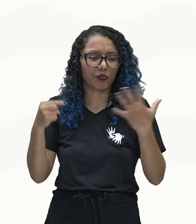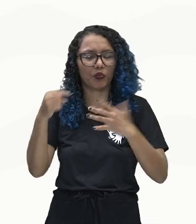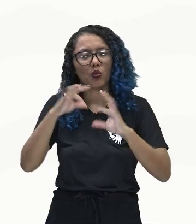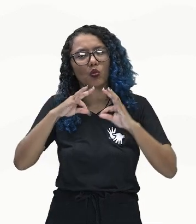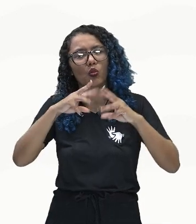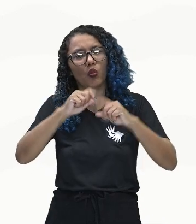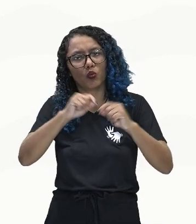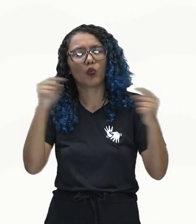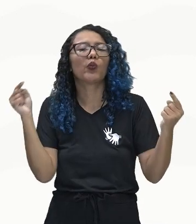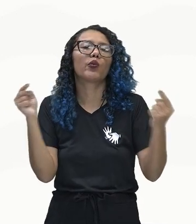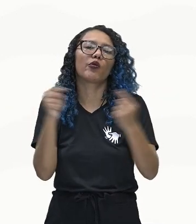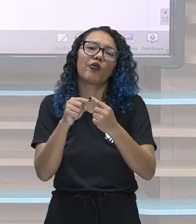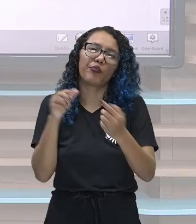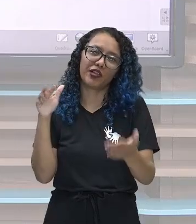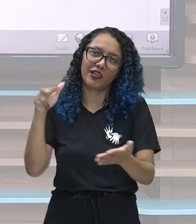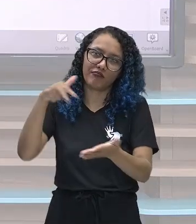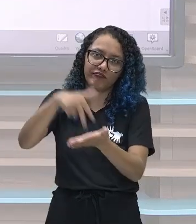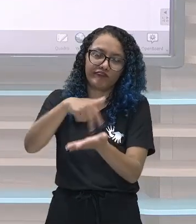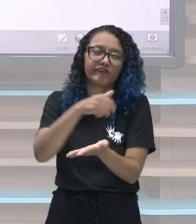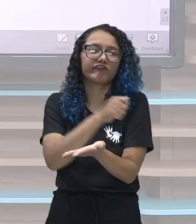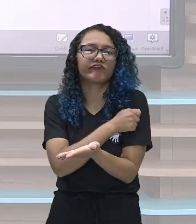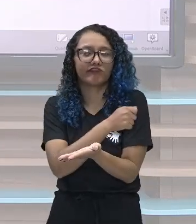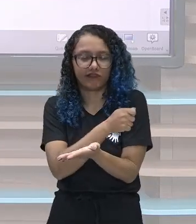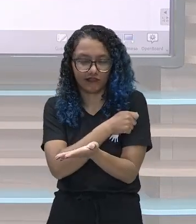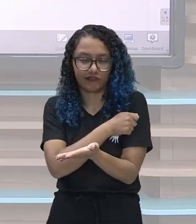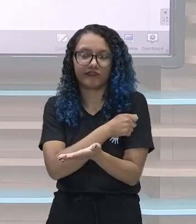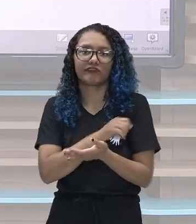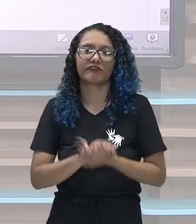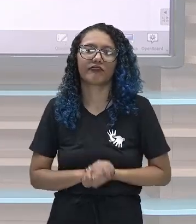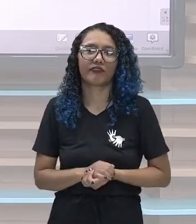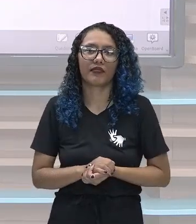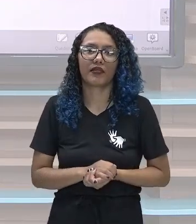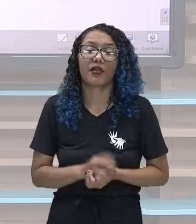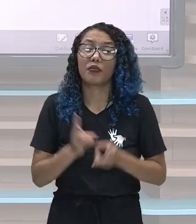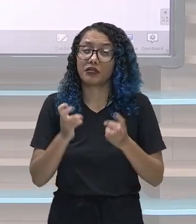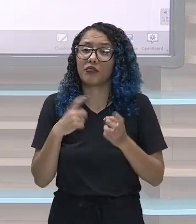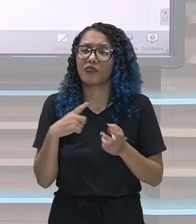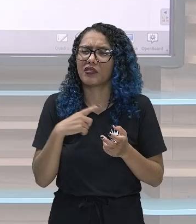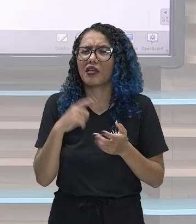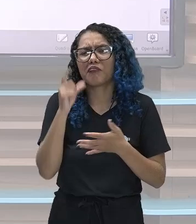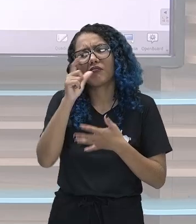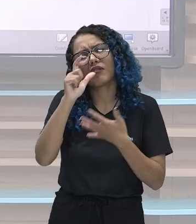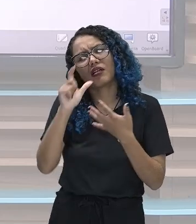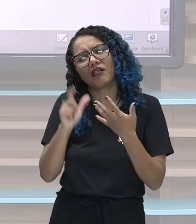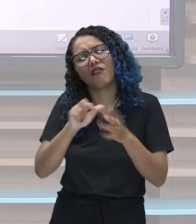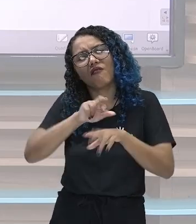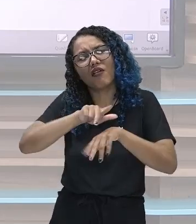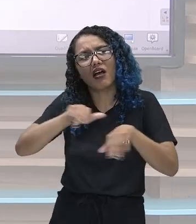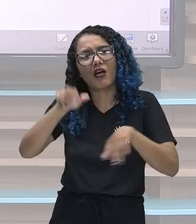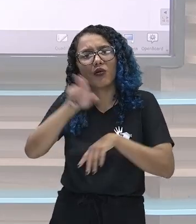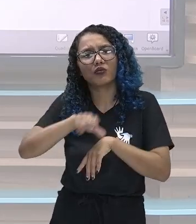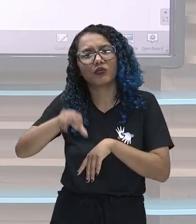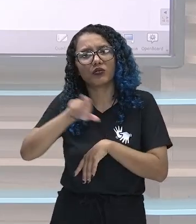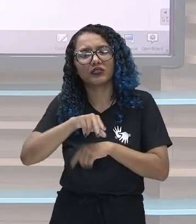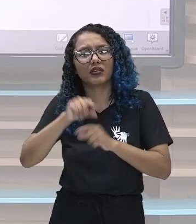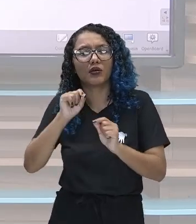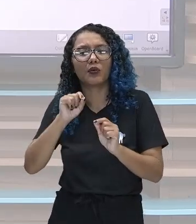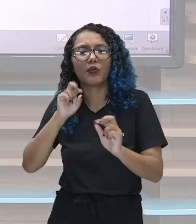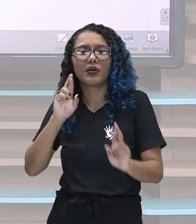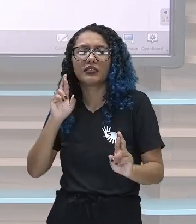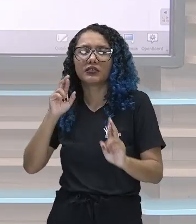Essas características bem desenvolvidas. Percebam que várias palavrinhas aí foram utilizadas, né, para que a gente